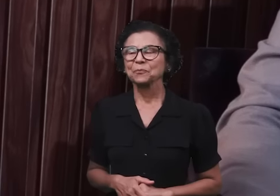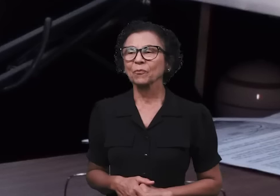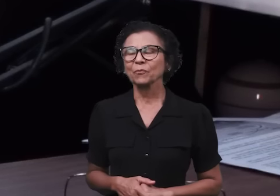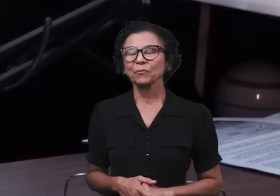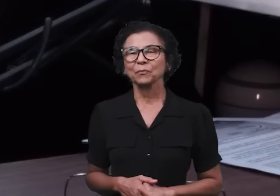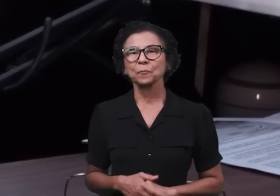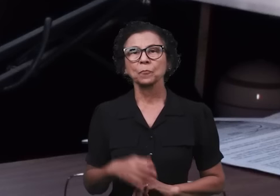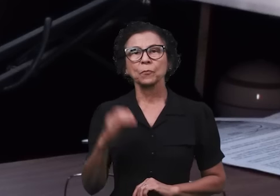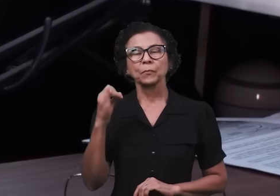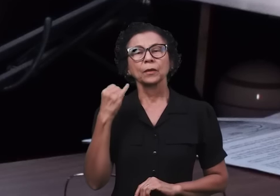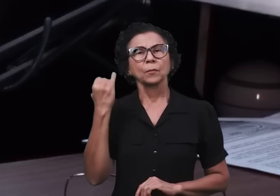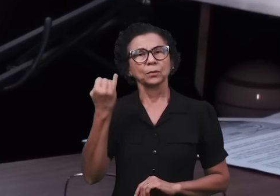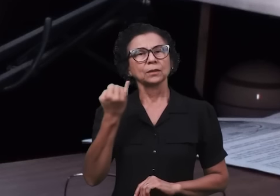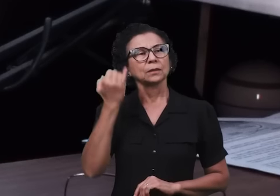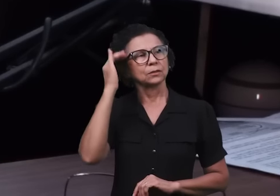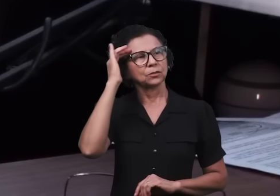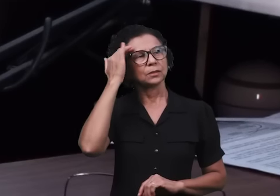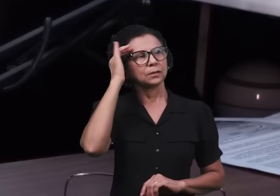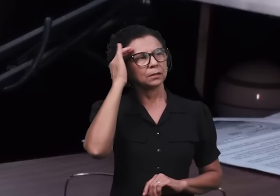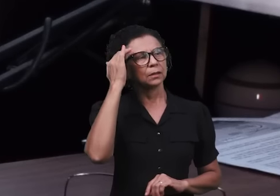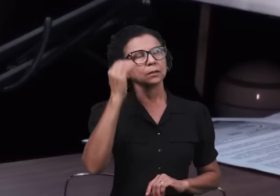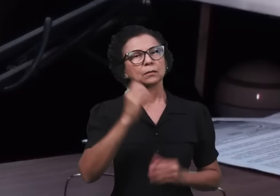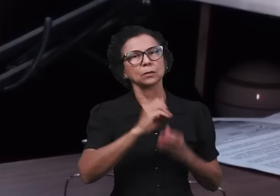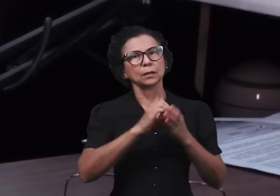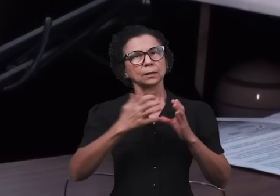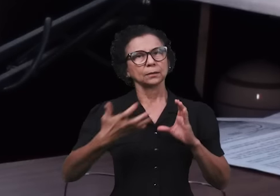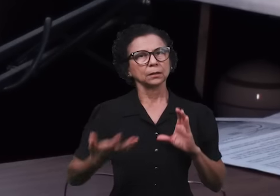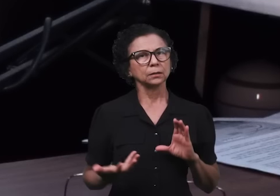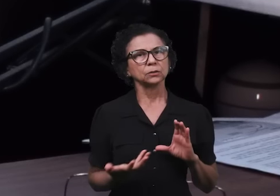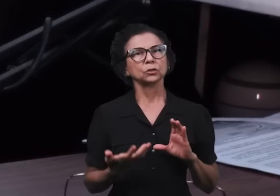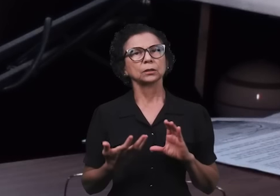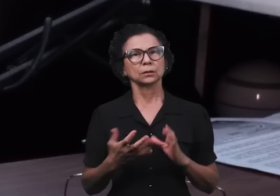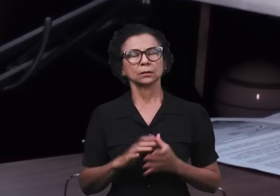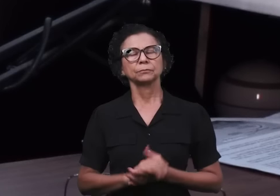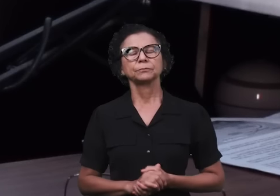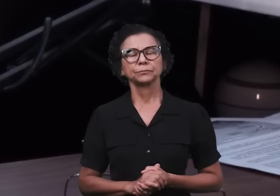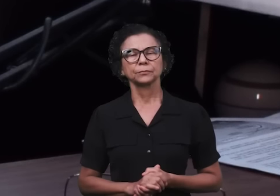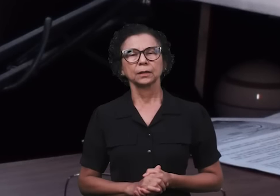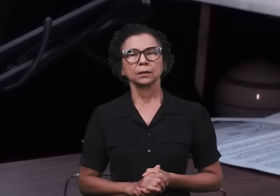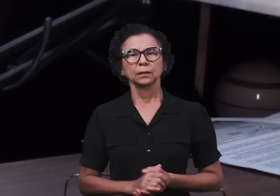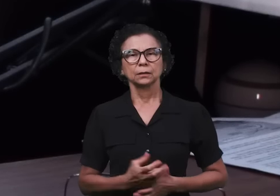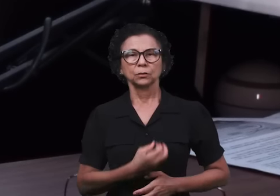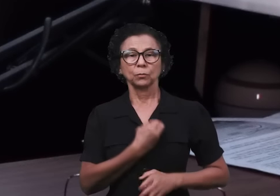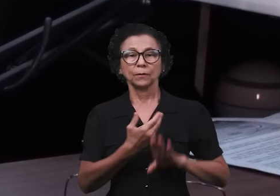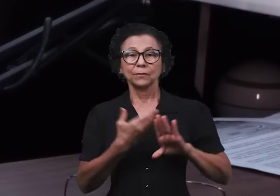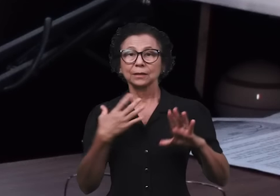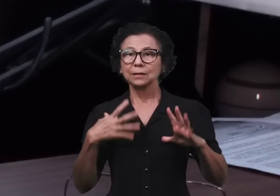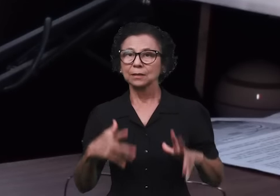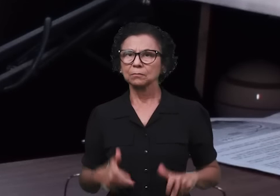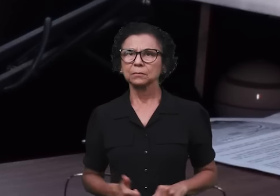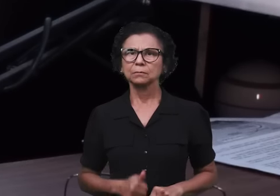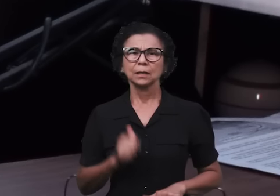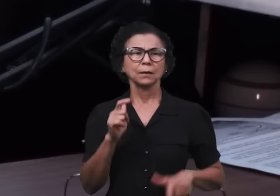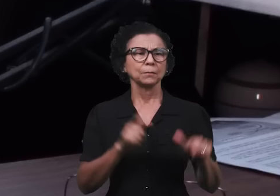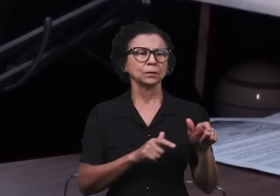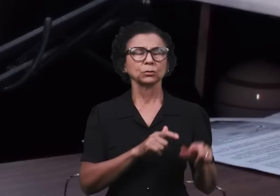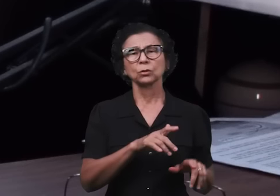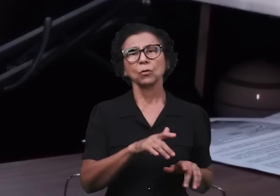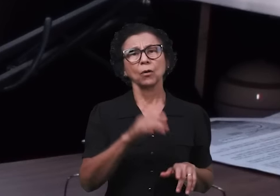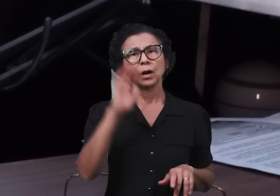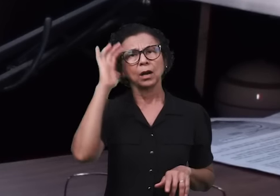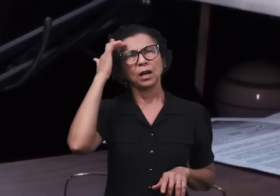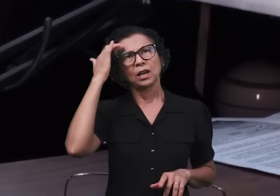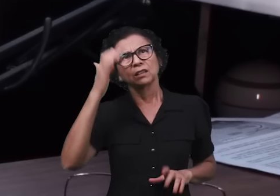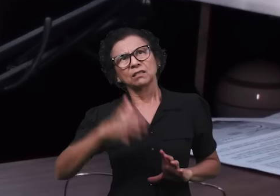É importante a gente entender, né, alguns aspectos sobre santificação, porque as pessoas